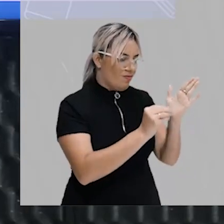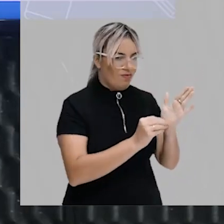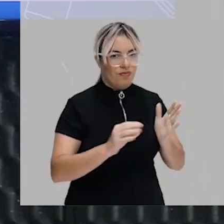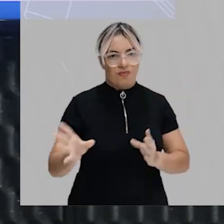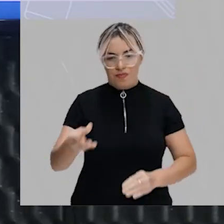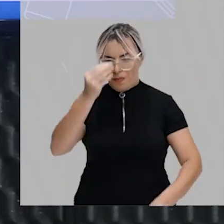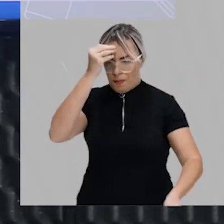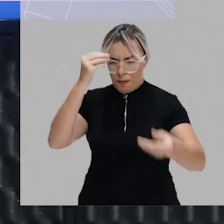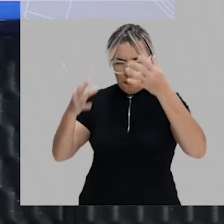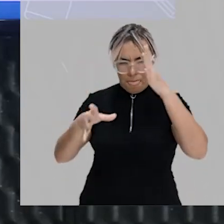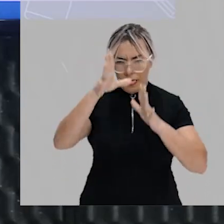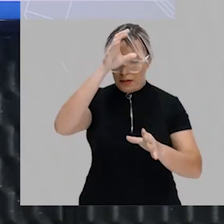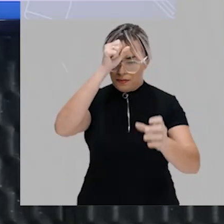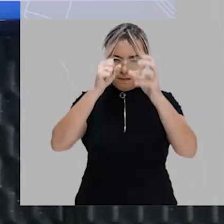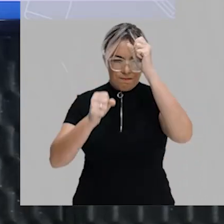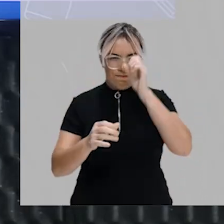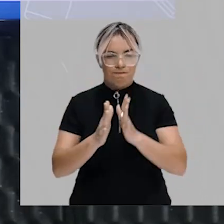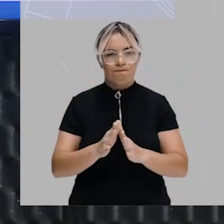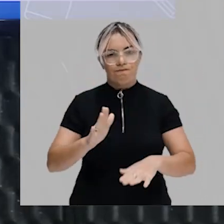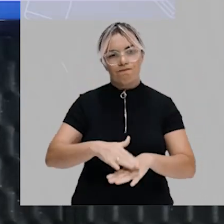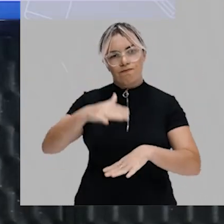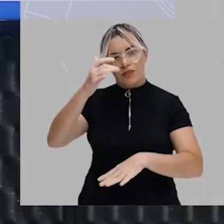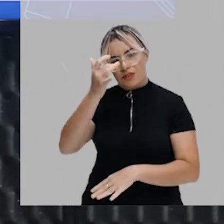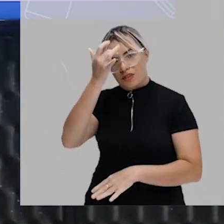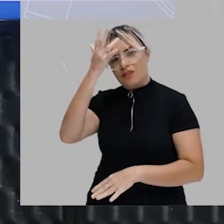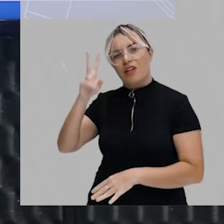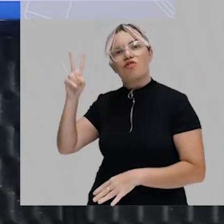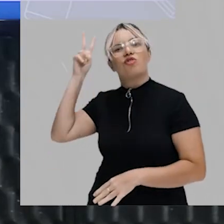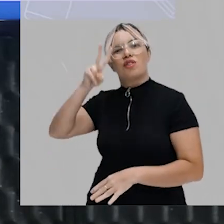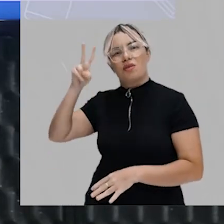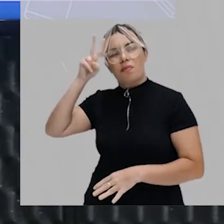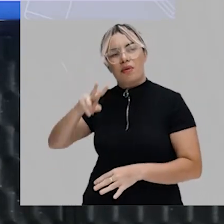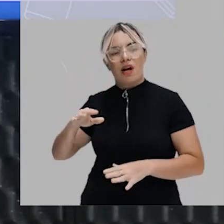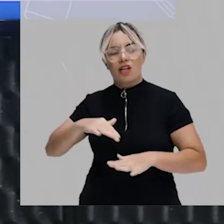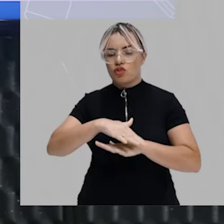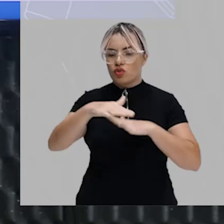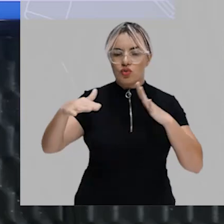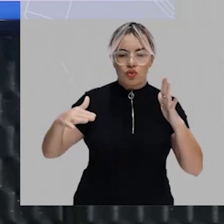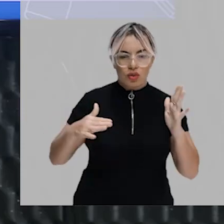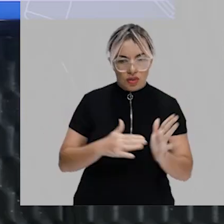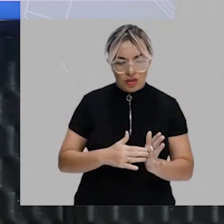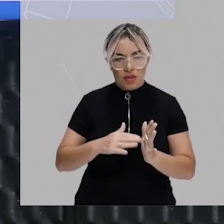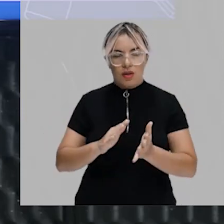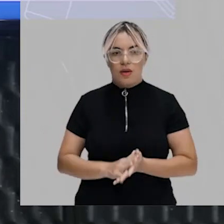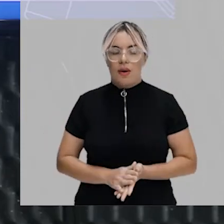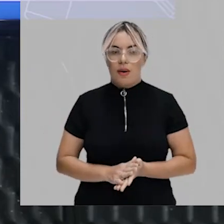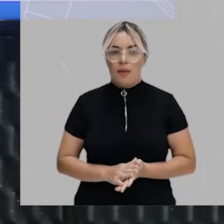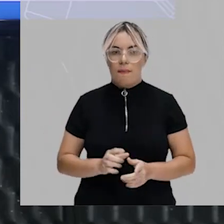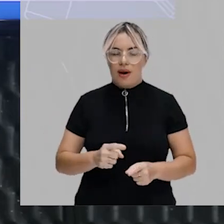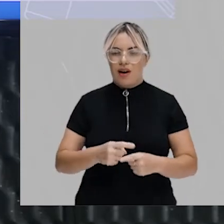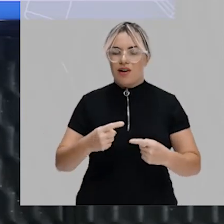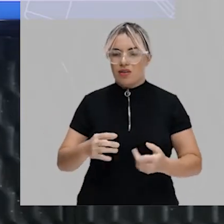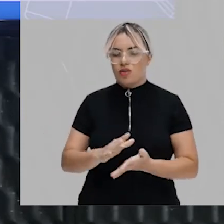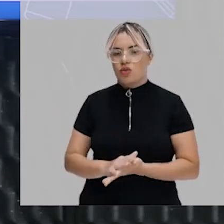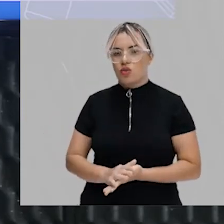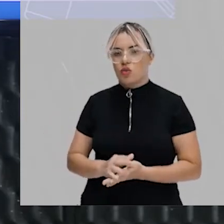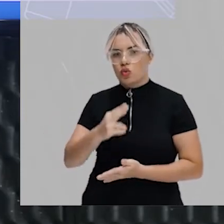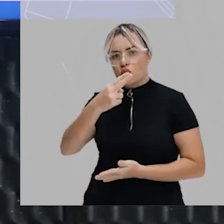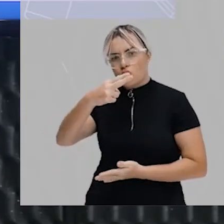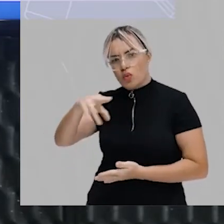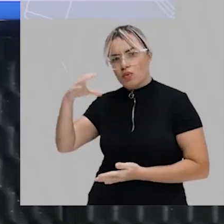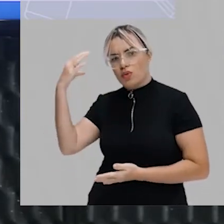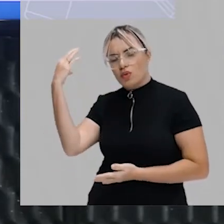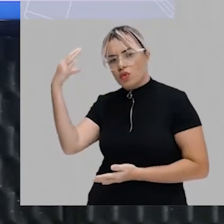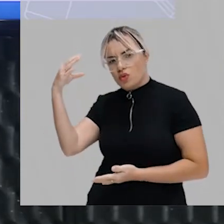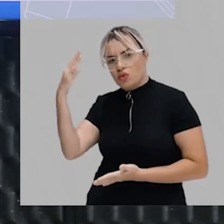na nossa mente. Isso vai ficando mais fácil da gente lembrar, tá? Embora o nome desses cientistas seja um pouco complicado, mas de tanta